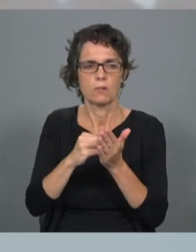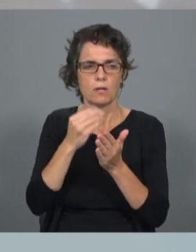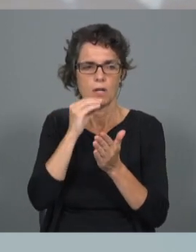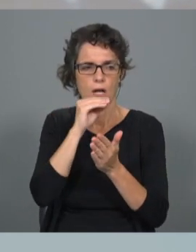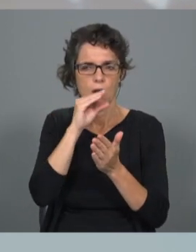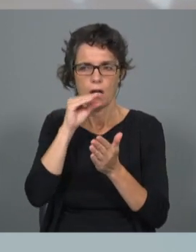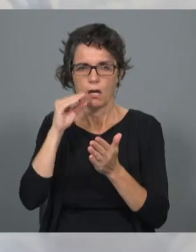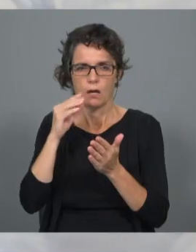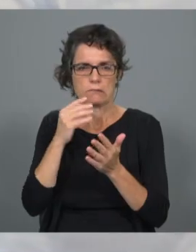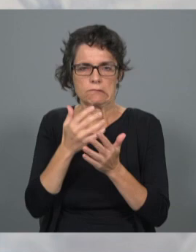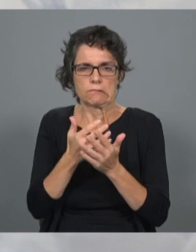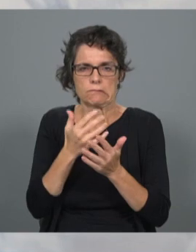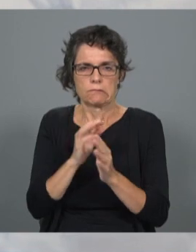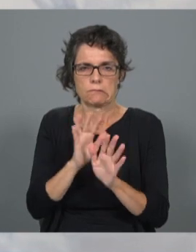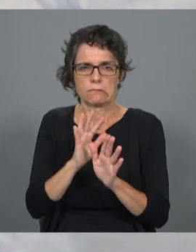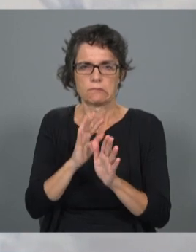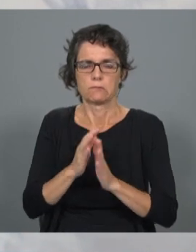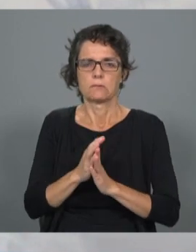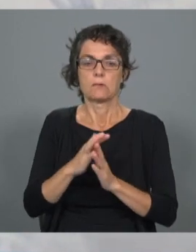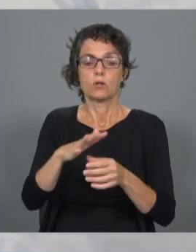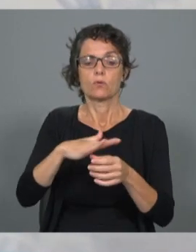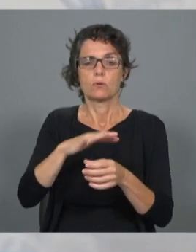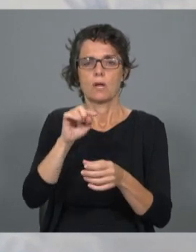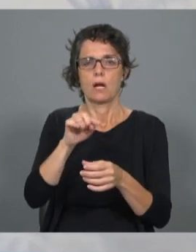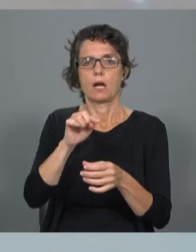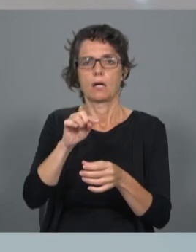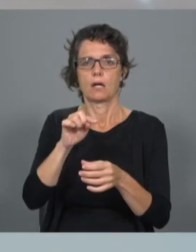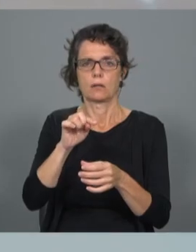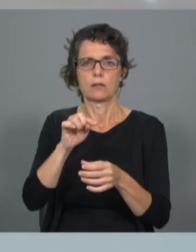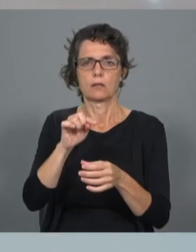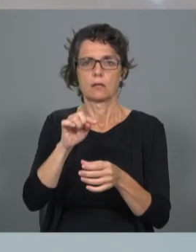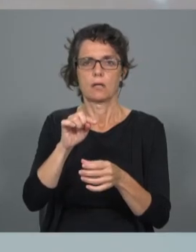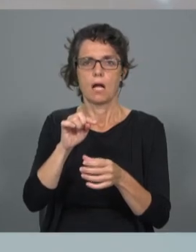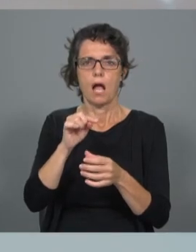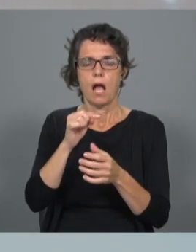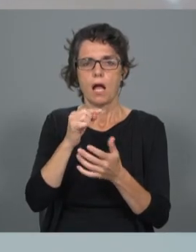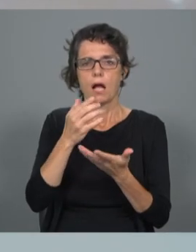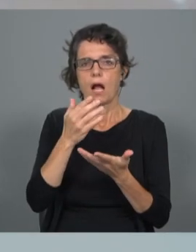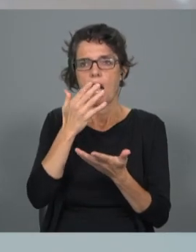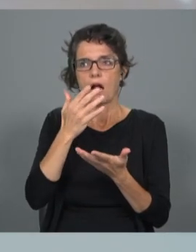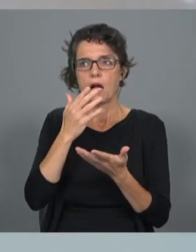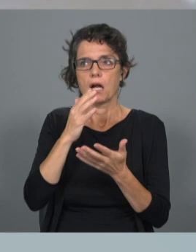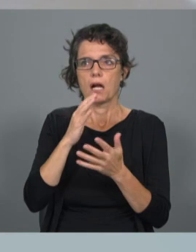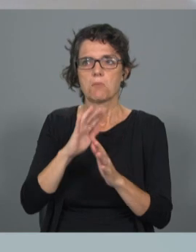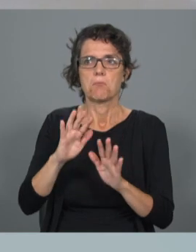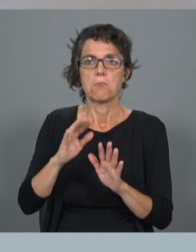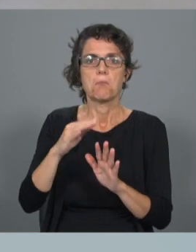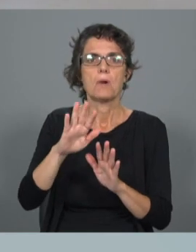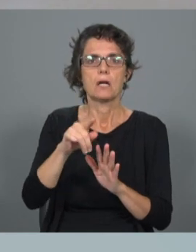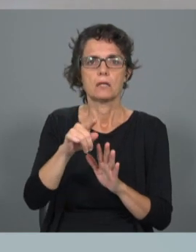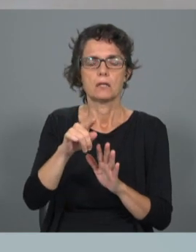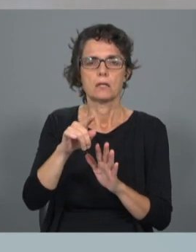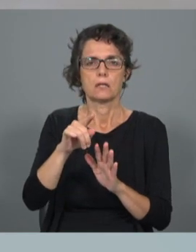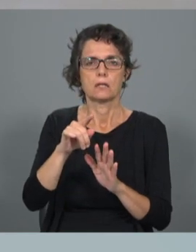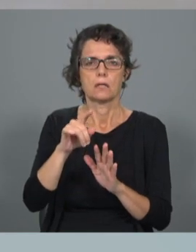assustadores. A situação que se vive é numa aparente acalmia, no entanto, a insegurança